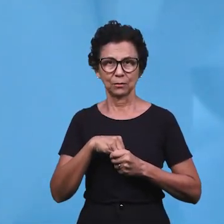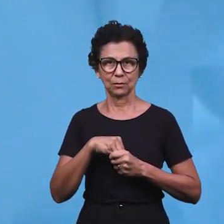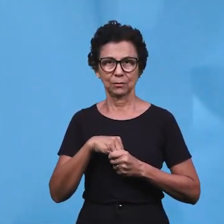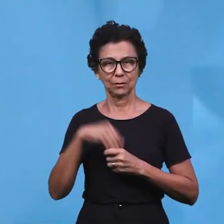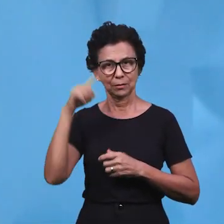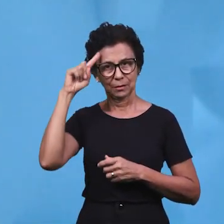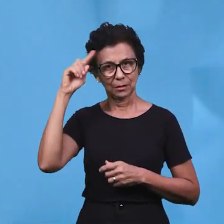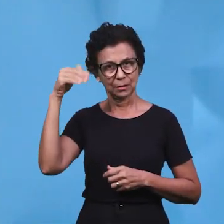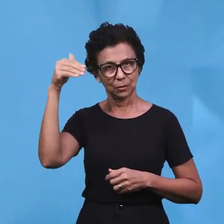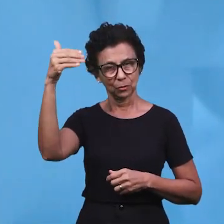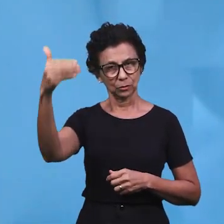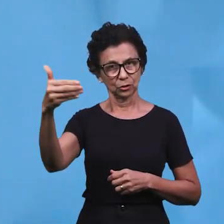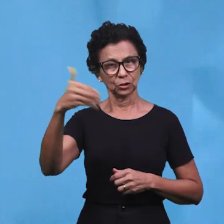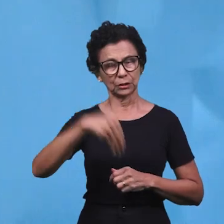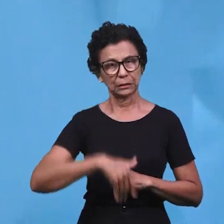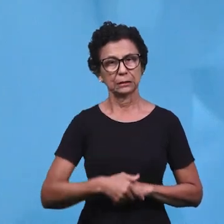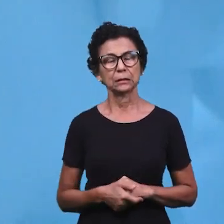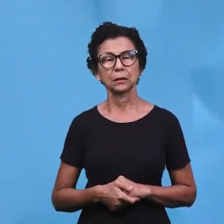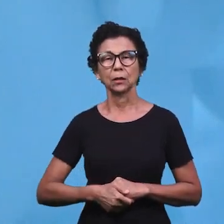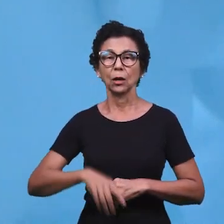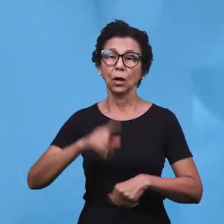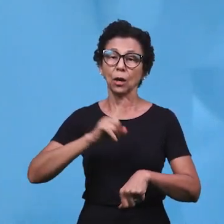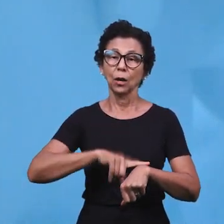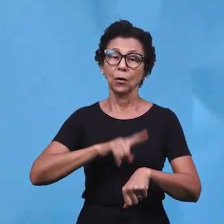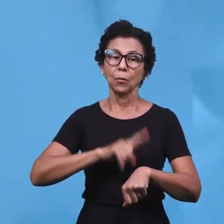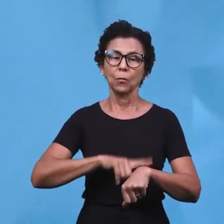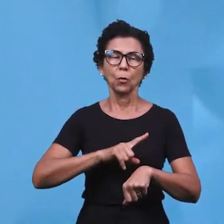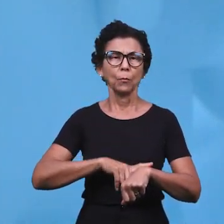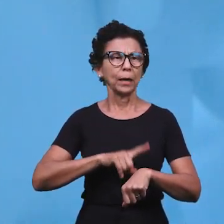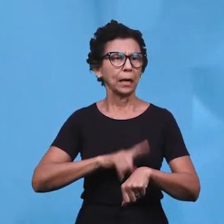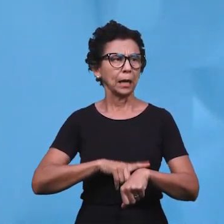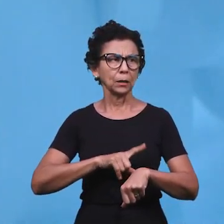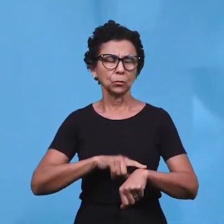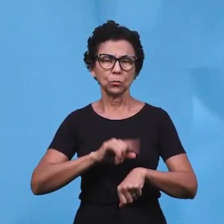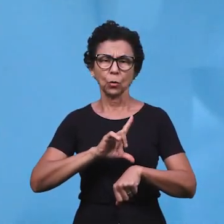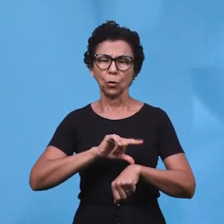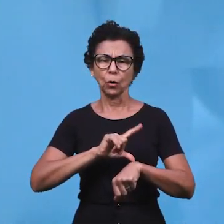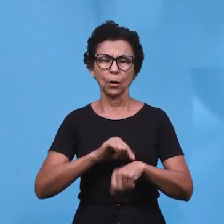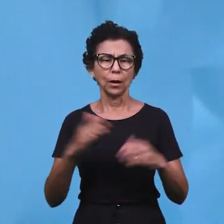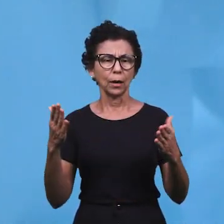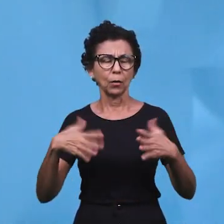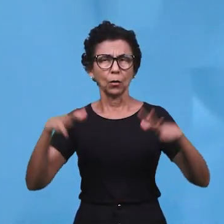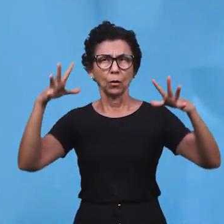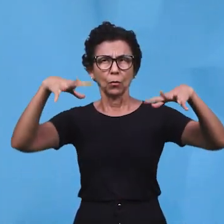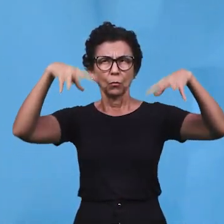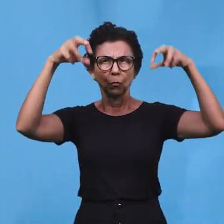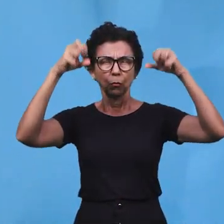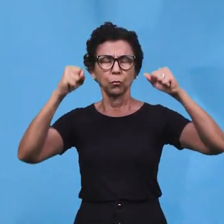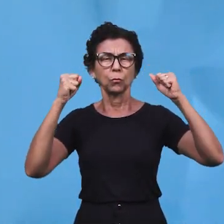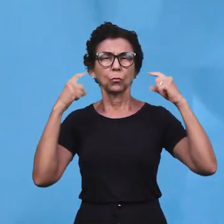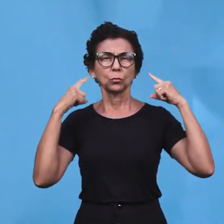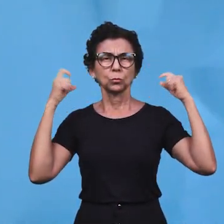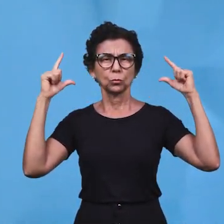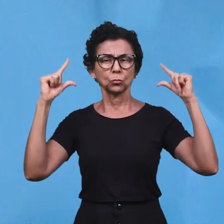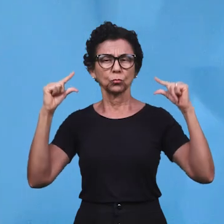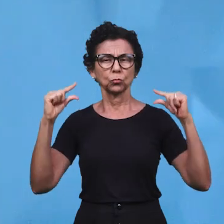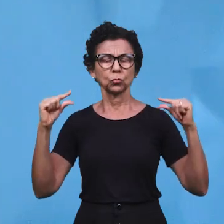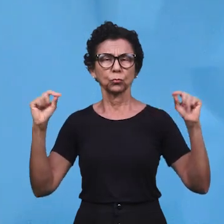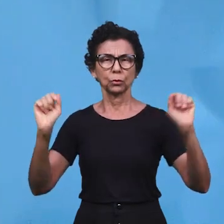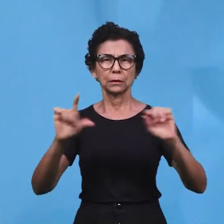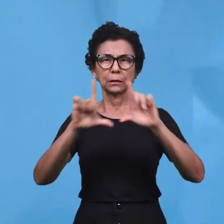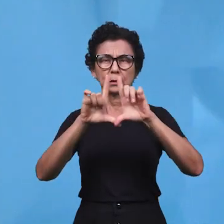do sono também. Saber que a partir de certa hora as luzes devem diminuir, o som deve abaixar,